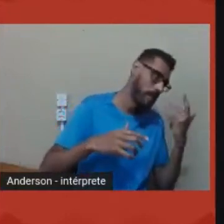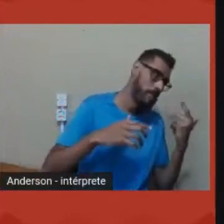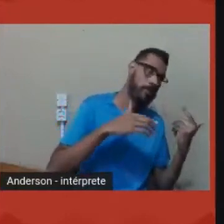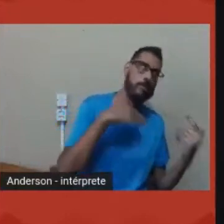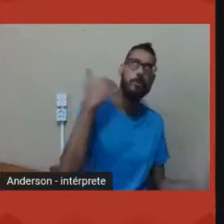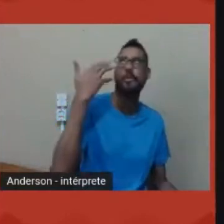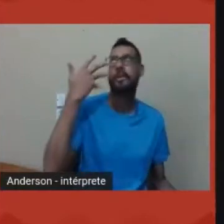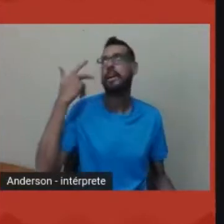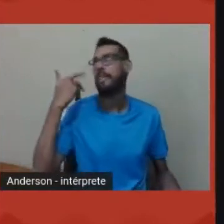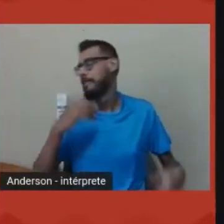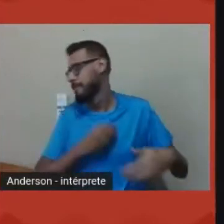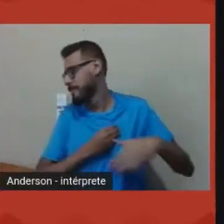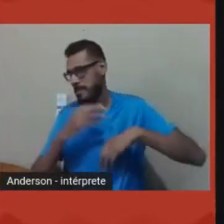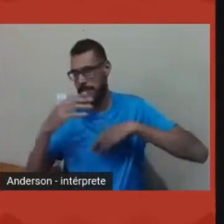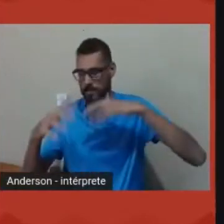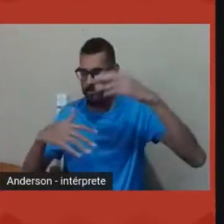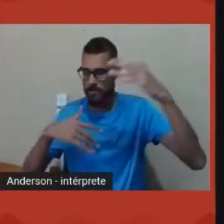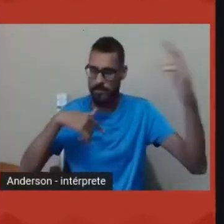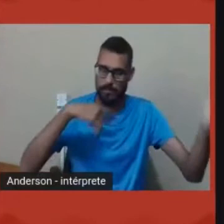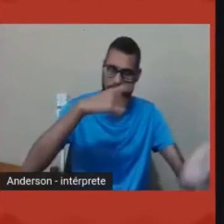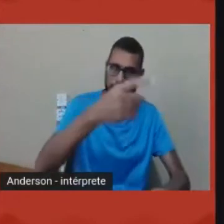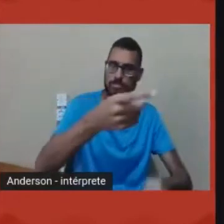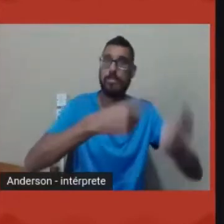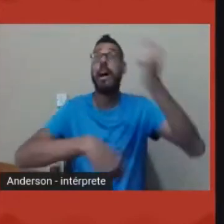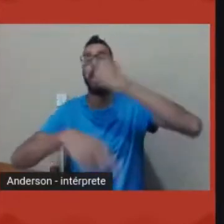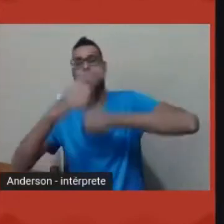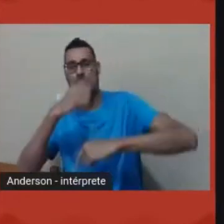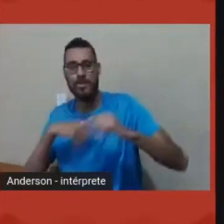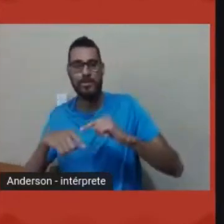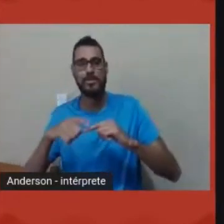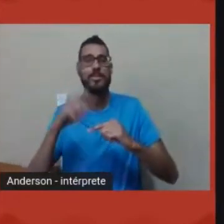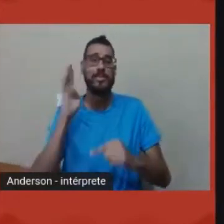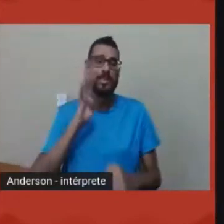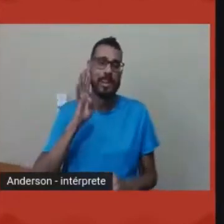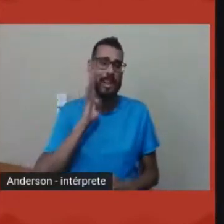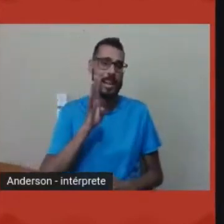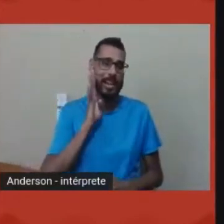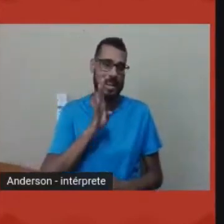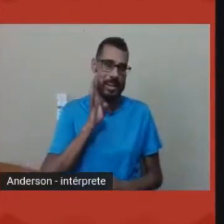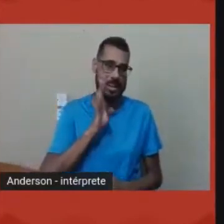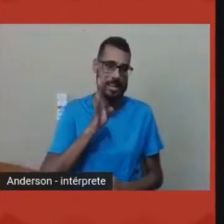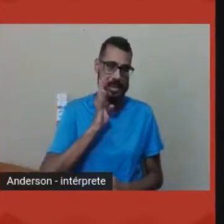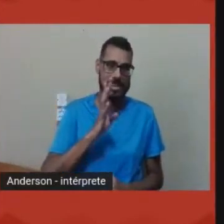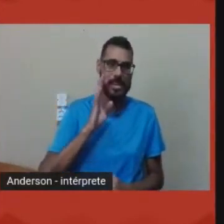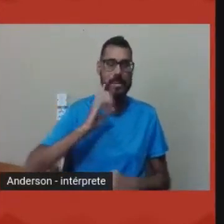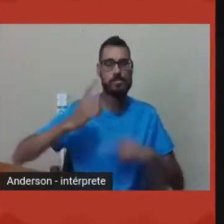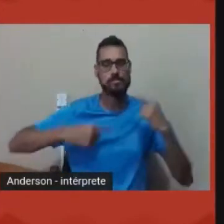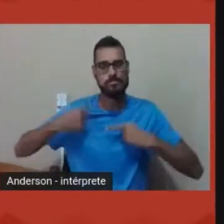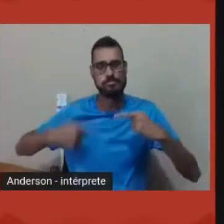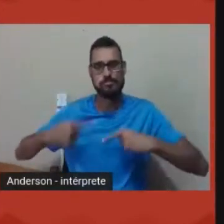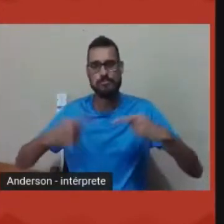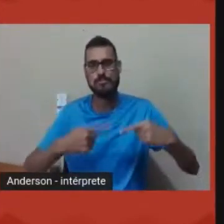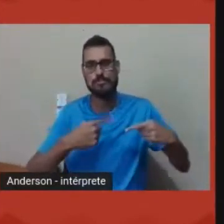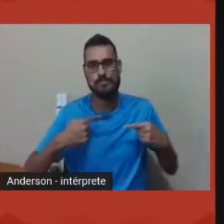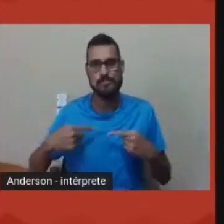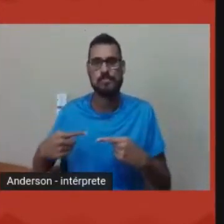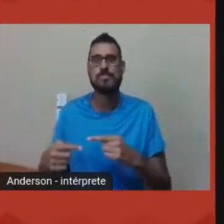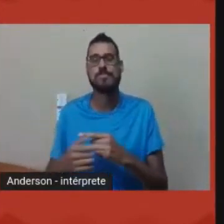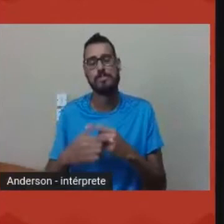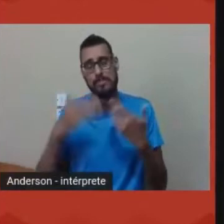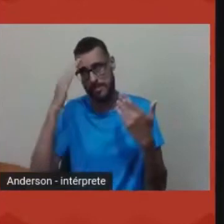que, de repente voltou assim, e foi legal, né, ter todas essas discussões, inclusive dos